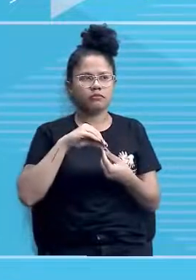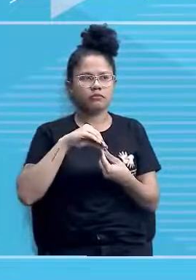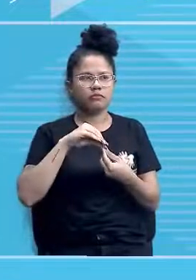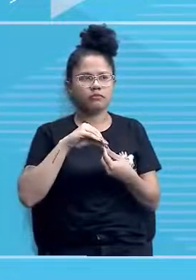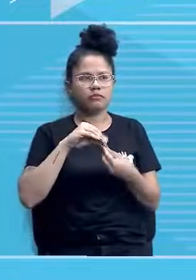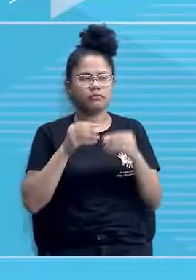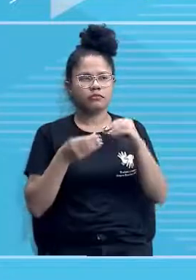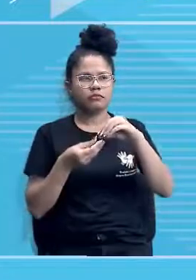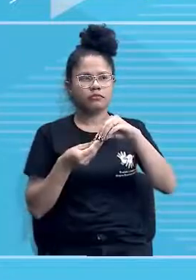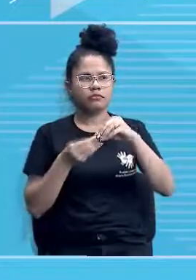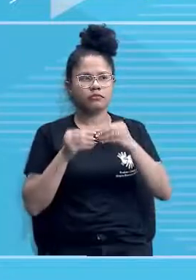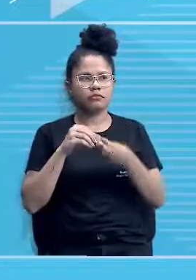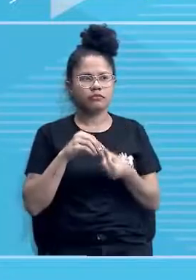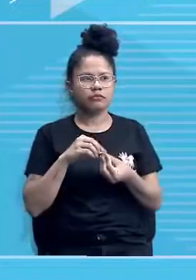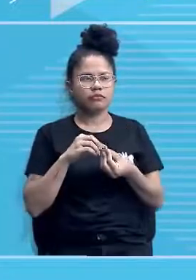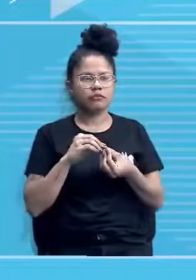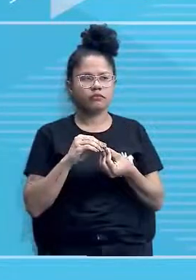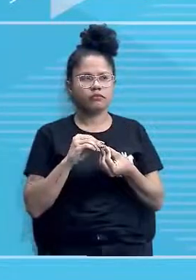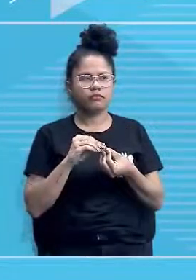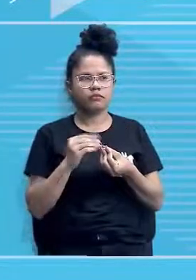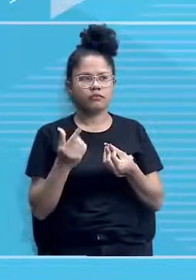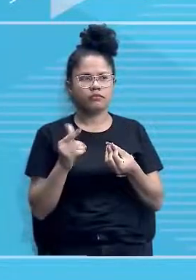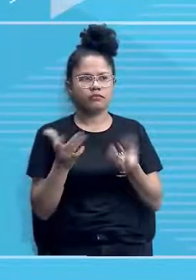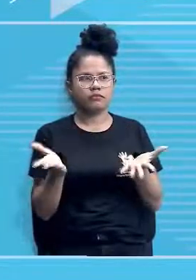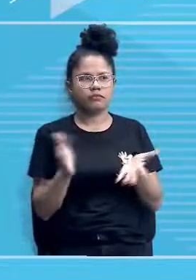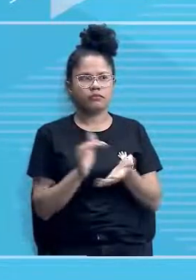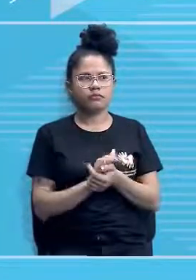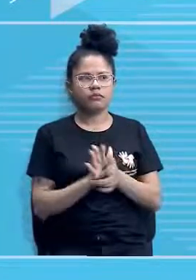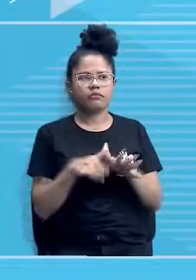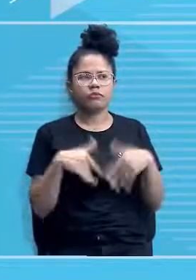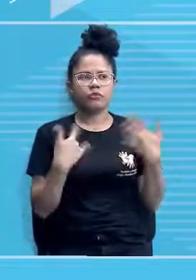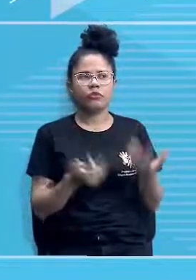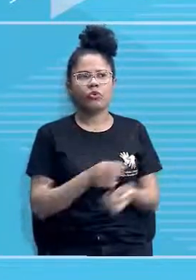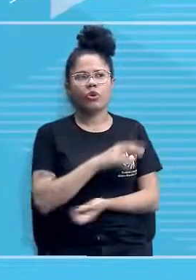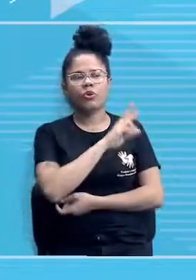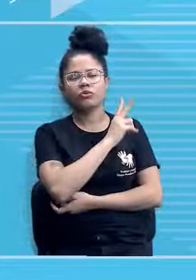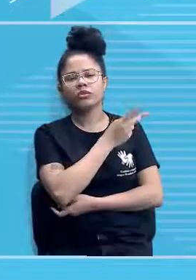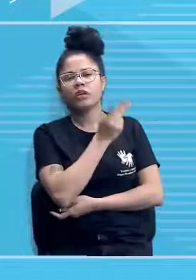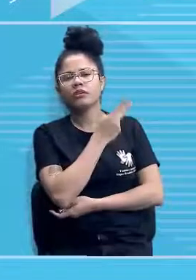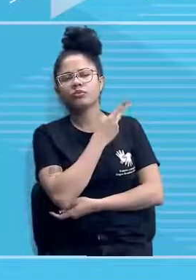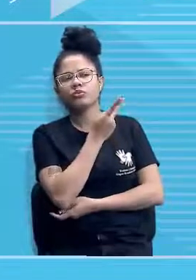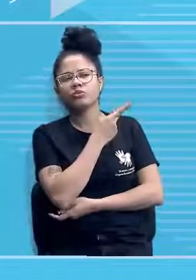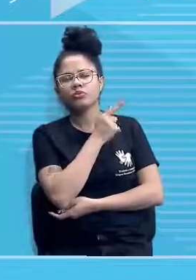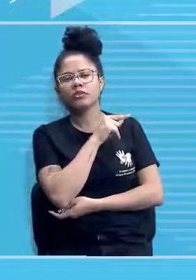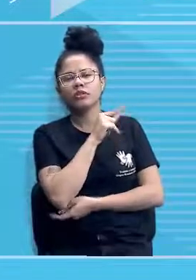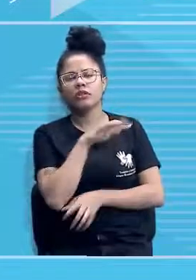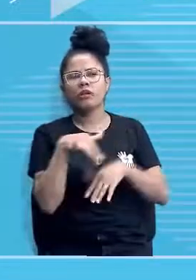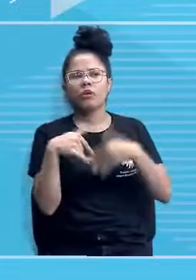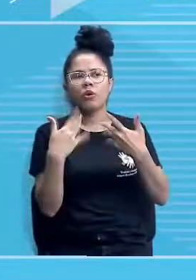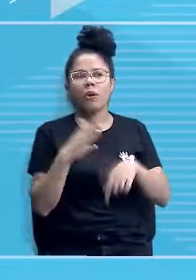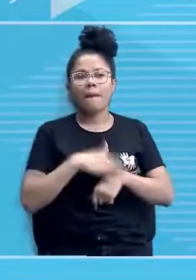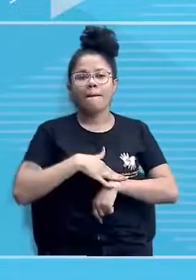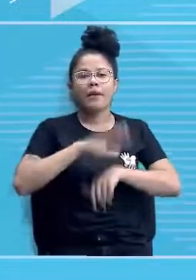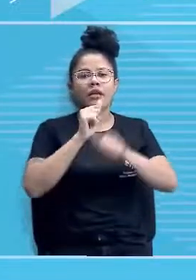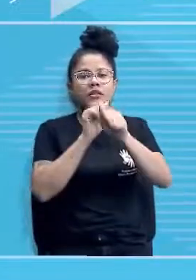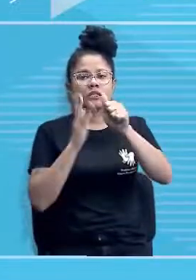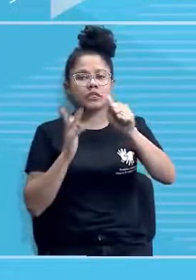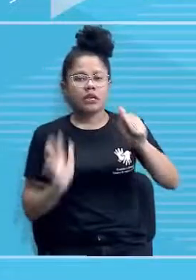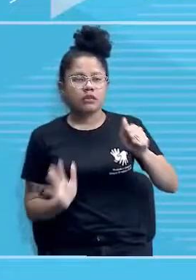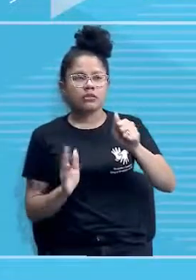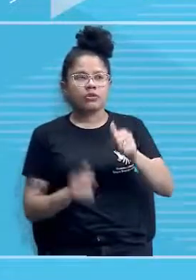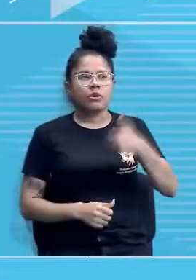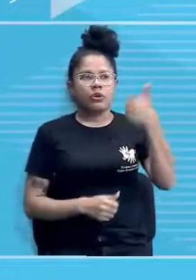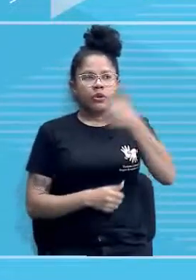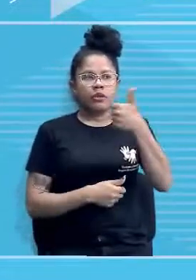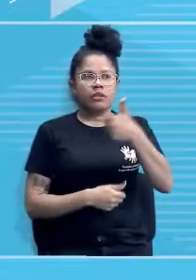hora que você marcar ia tal entre essas duas funções Qual é o caráter é mais ácido o álcool